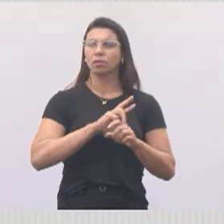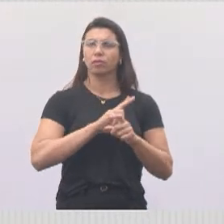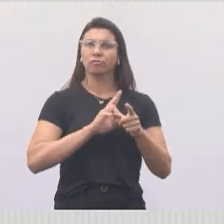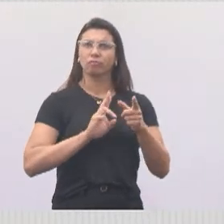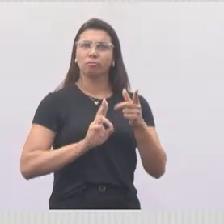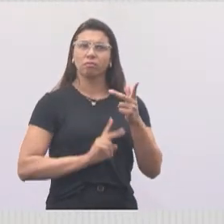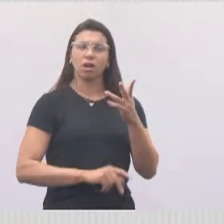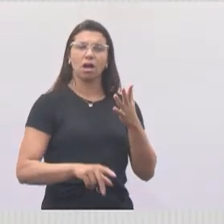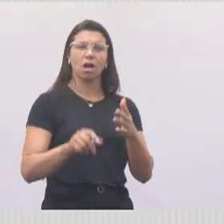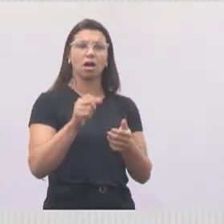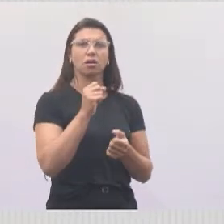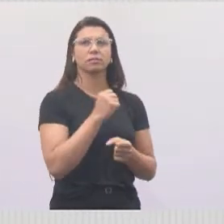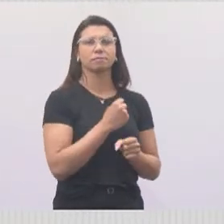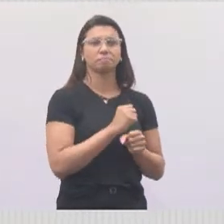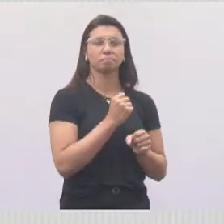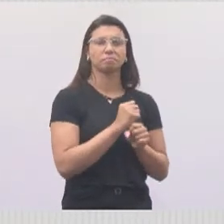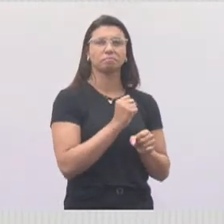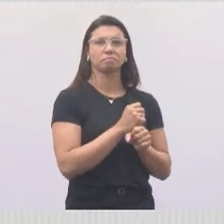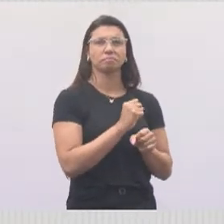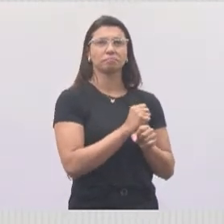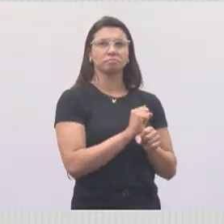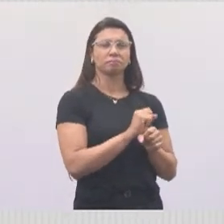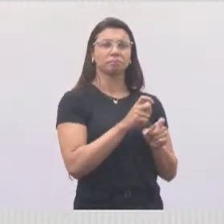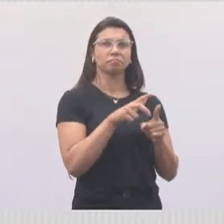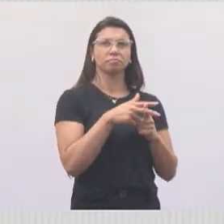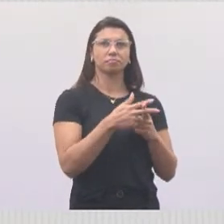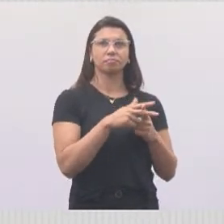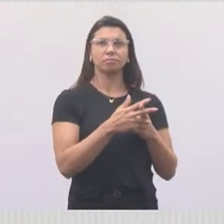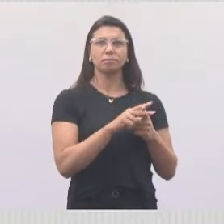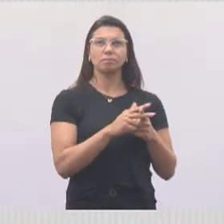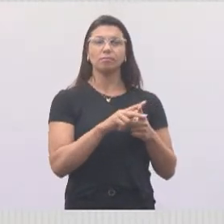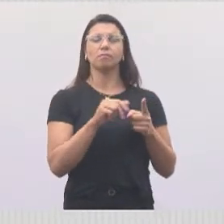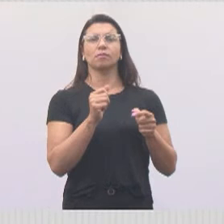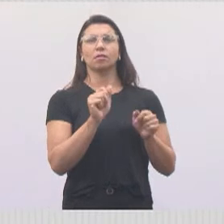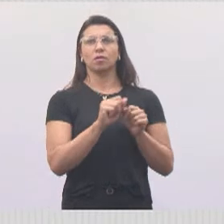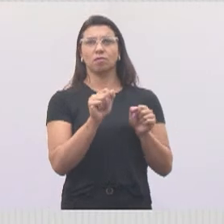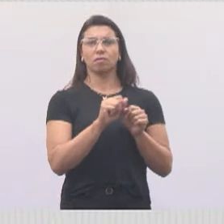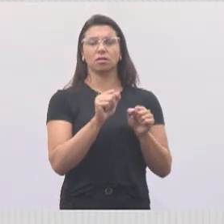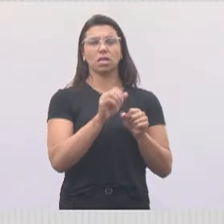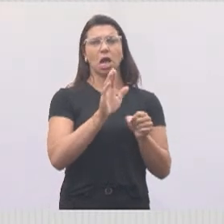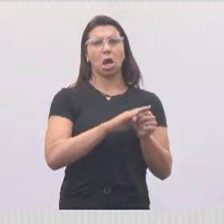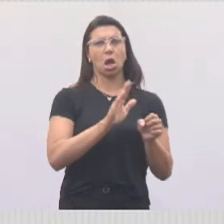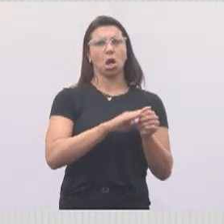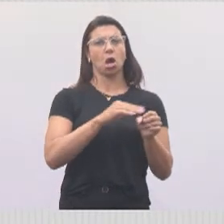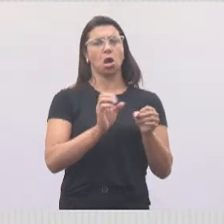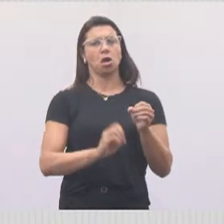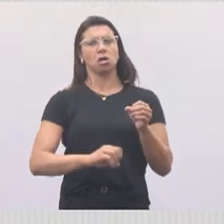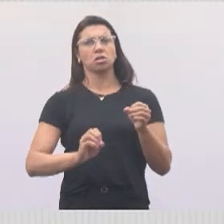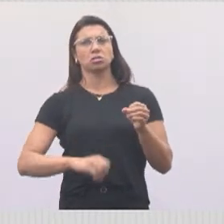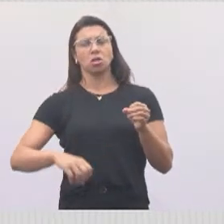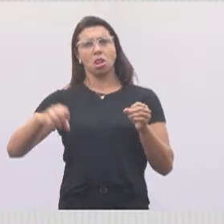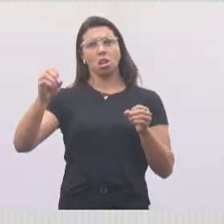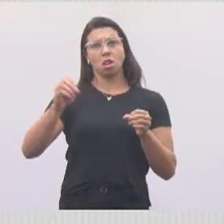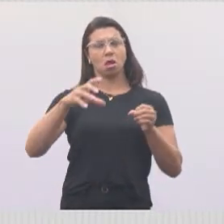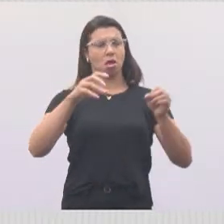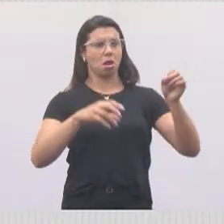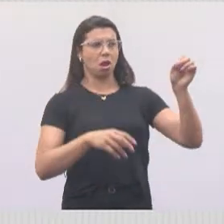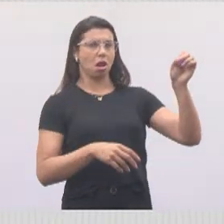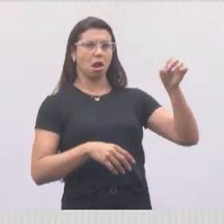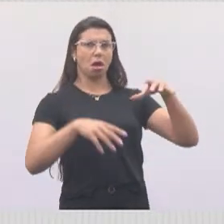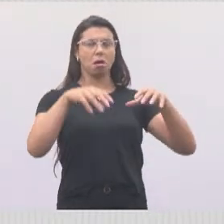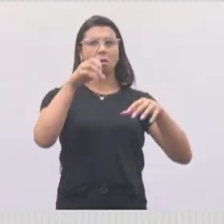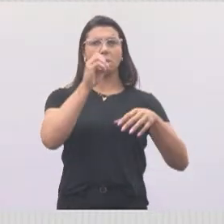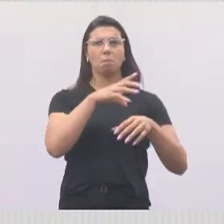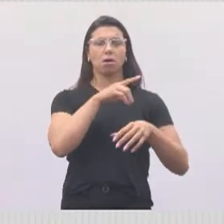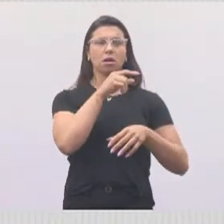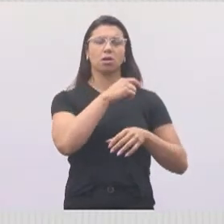asfaltou 80% do bairro, arrumou o esgoto, a água, lâmpada de LED em todo o